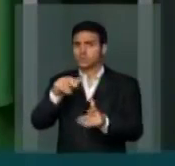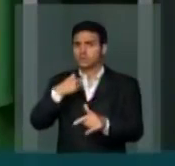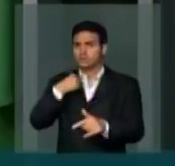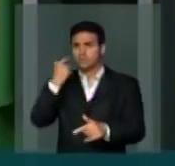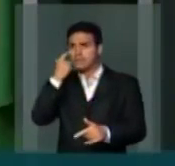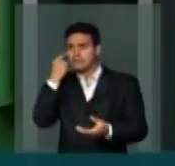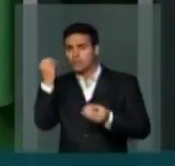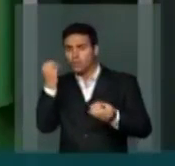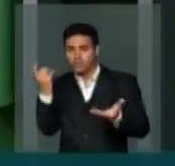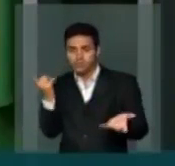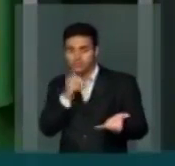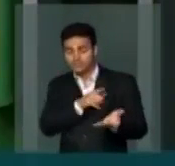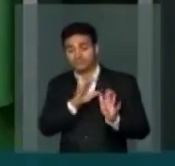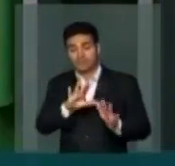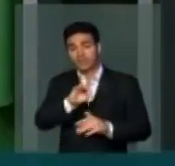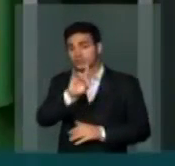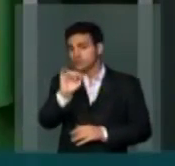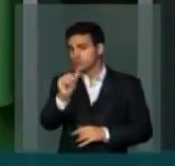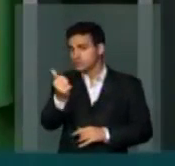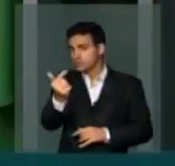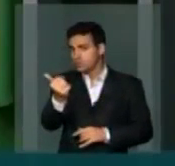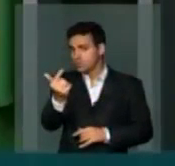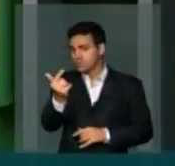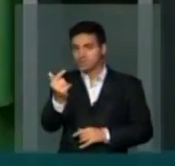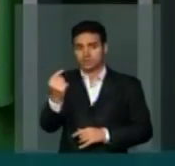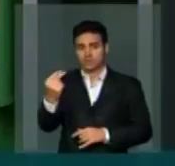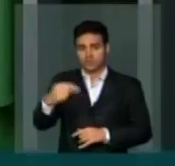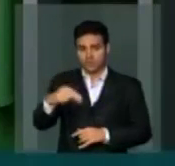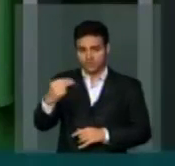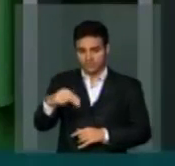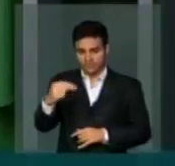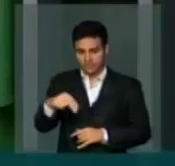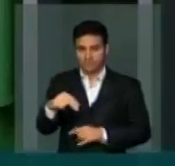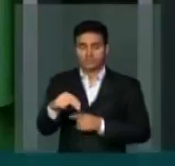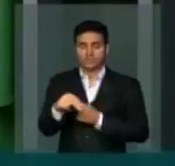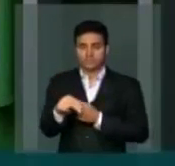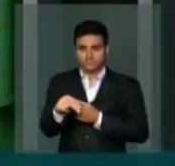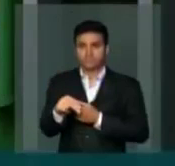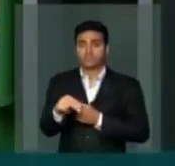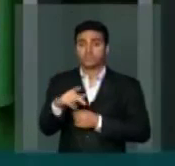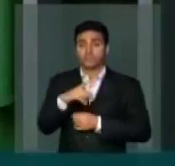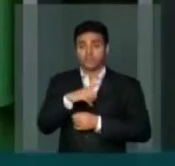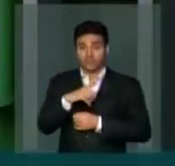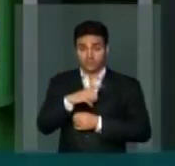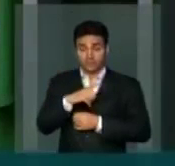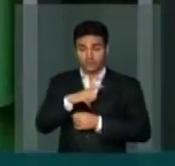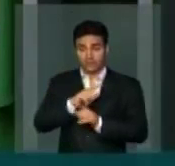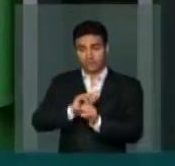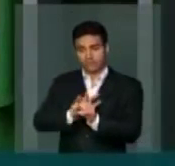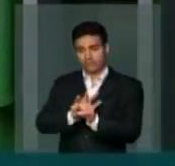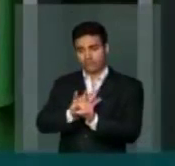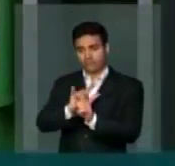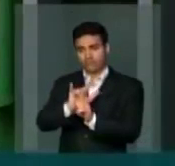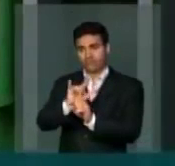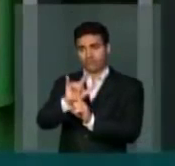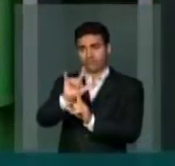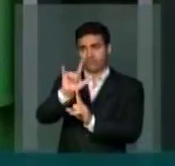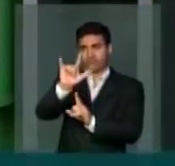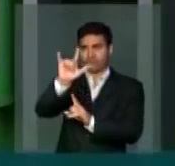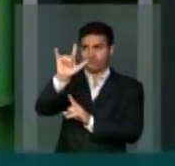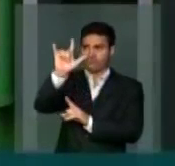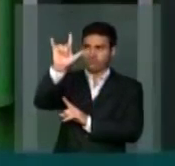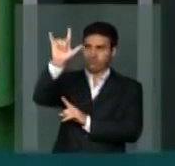comum, no dia 12 de novembro, o módulo Philae, liberado pela sonda Rosetta, se tornou o